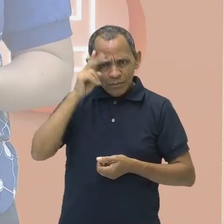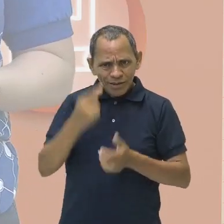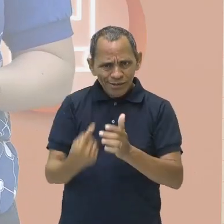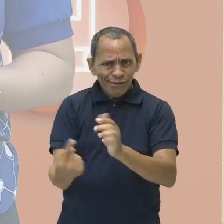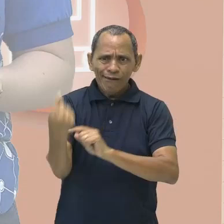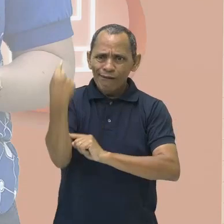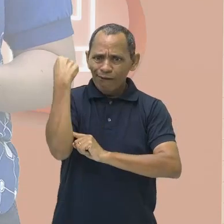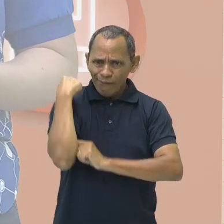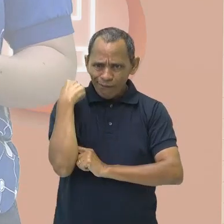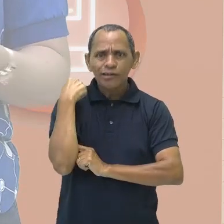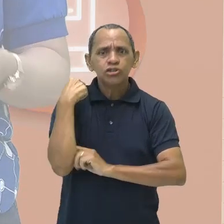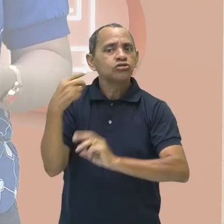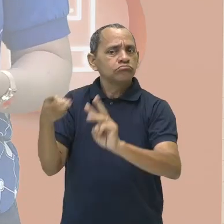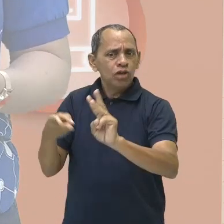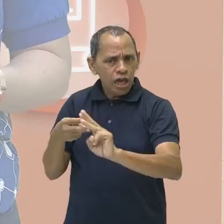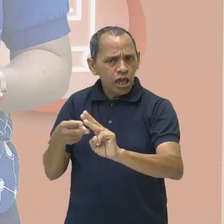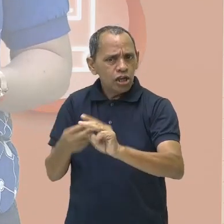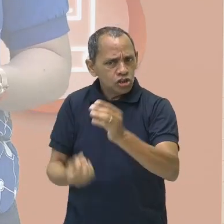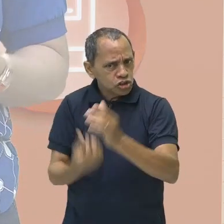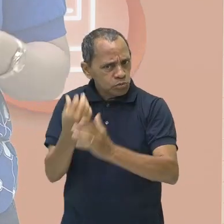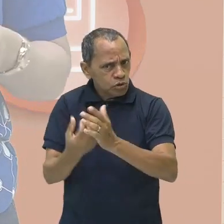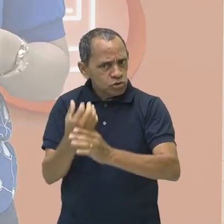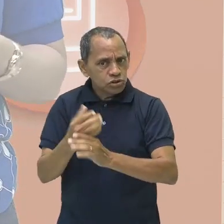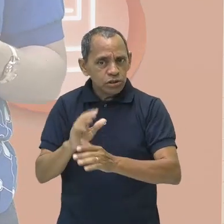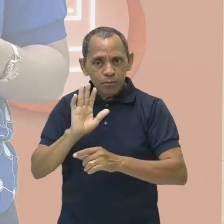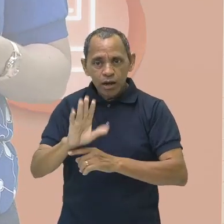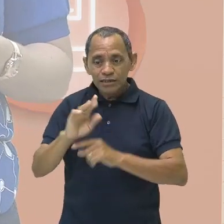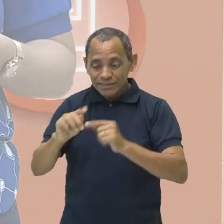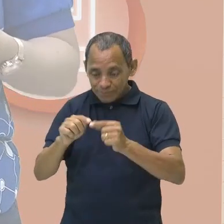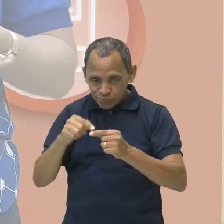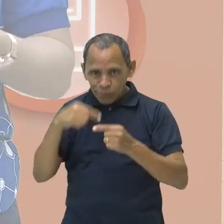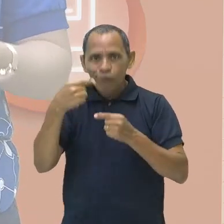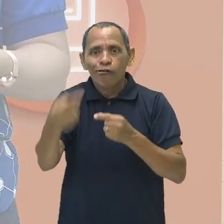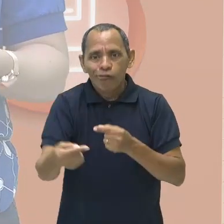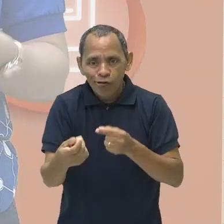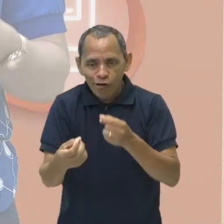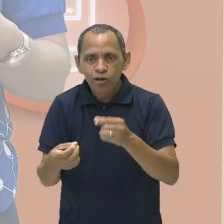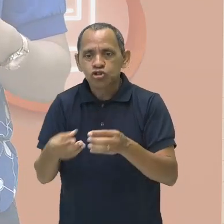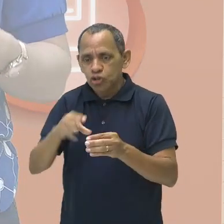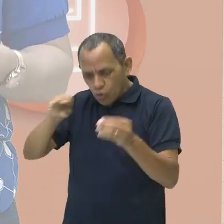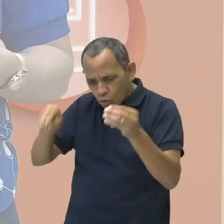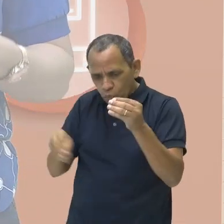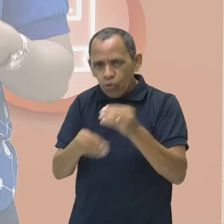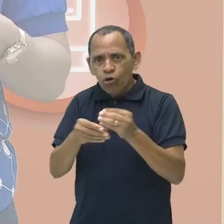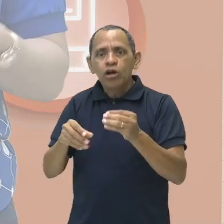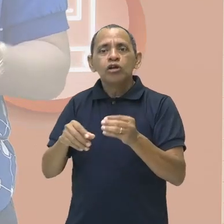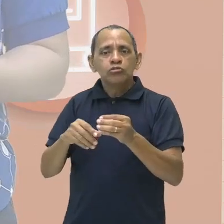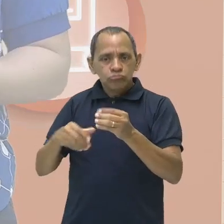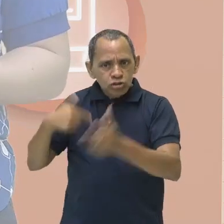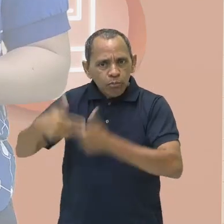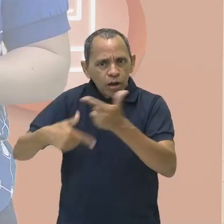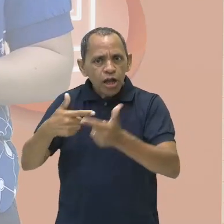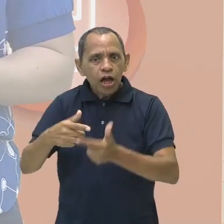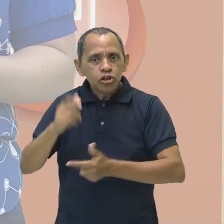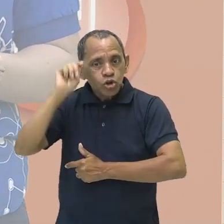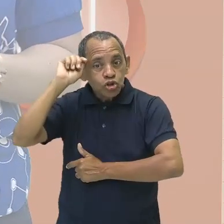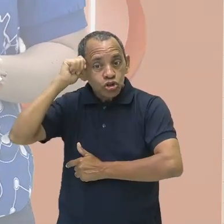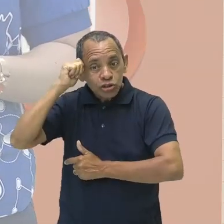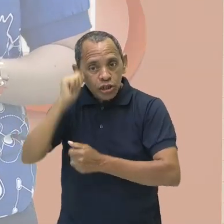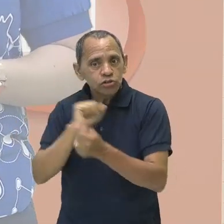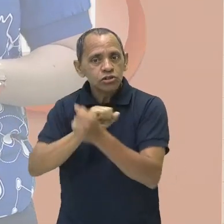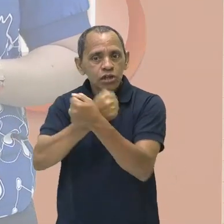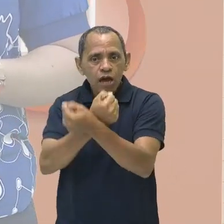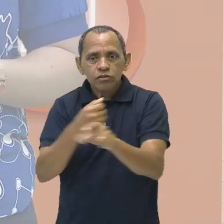utilizada era do indígena e, com o passar do tempo, começou a ser introduzida a mão de obra dos negros